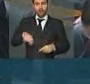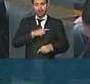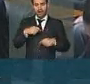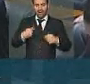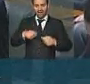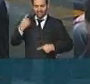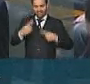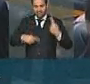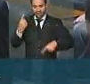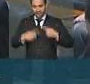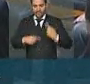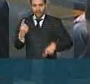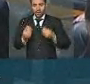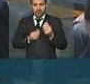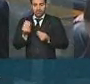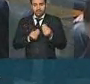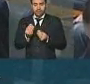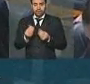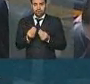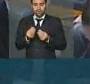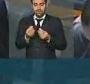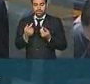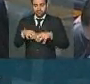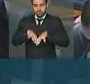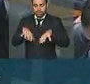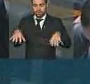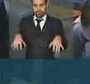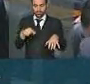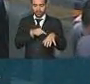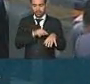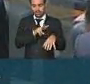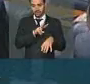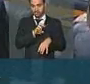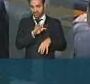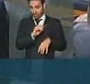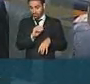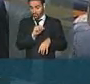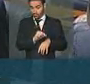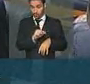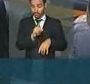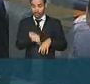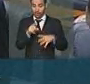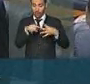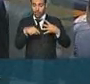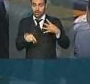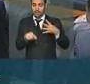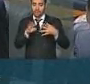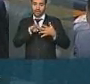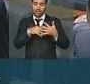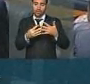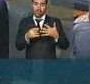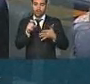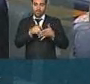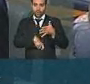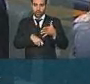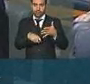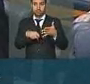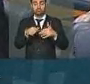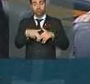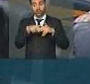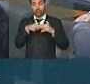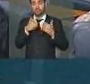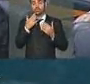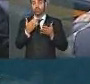discutir de forma em separado o veto que trata da correção da tabela do imposto de renda. Então, eu